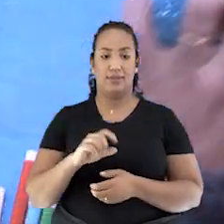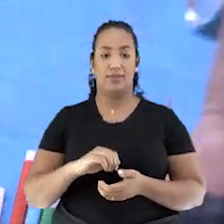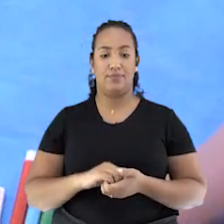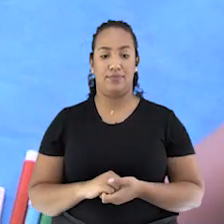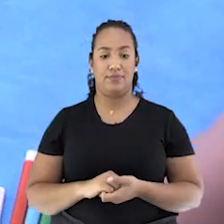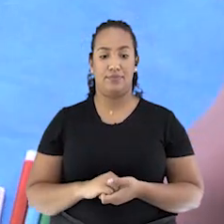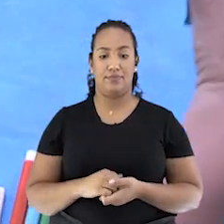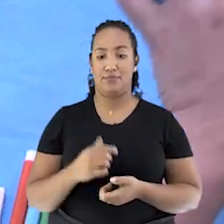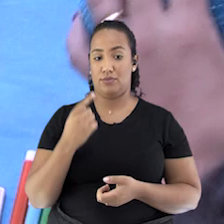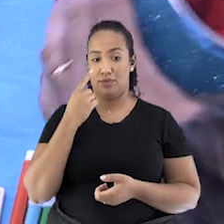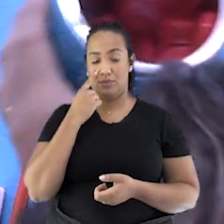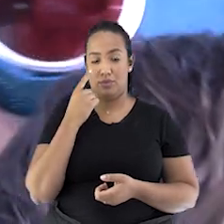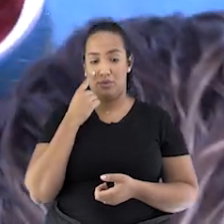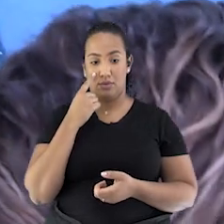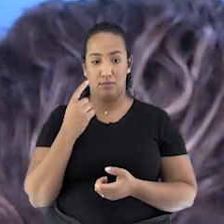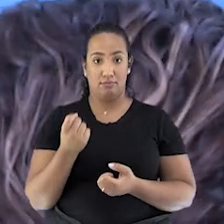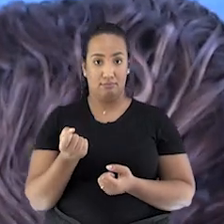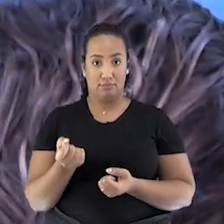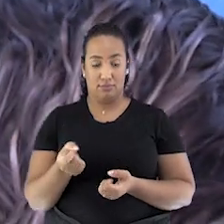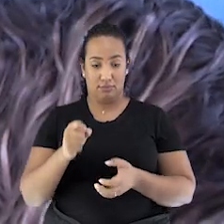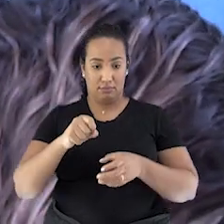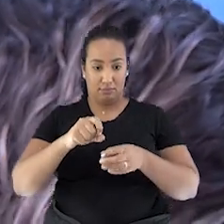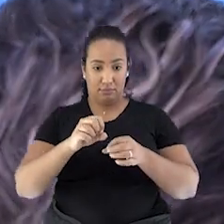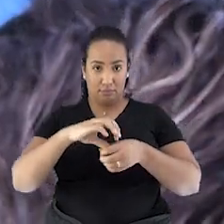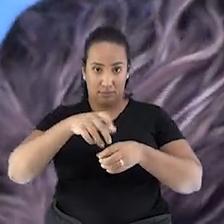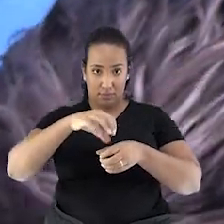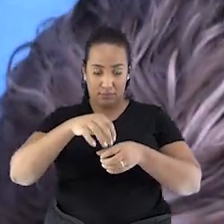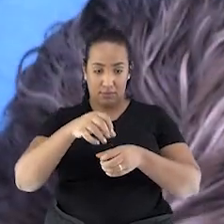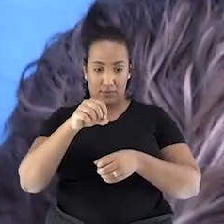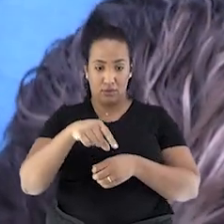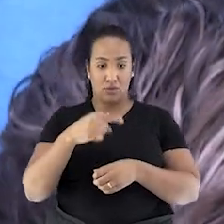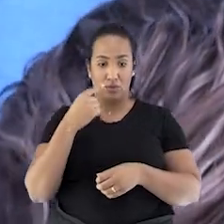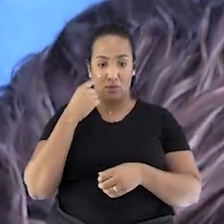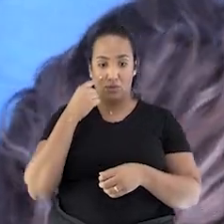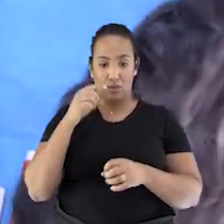as tampinhas, vai colocar cada um daqui.